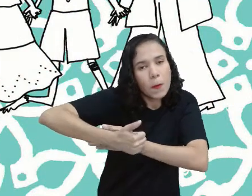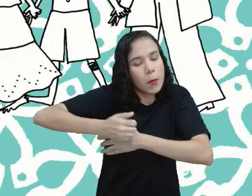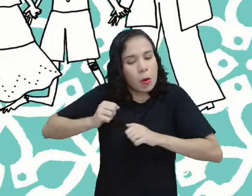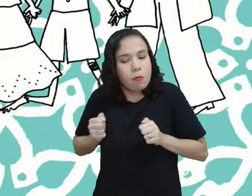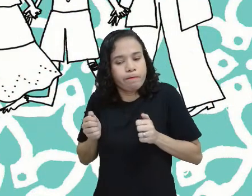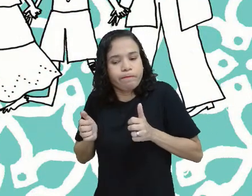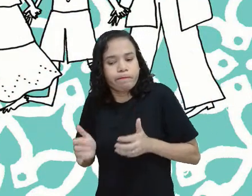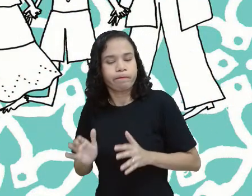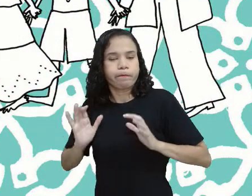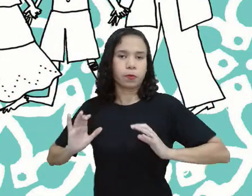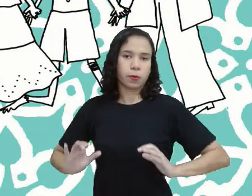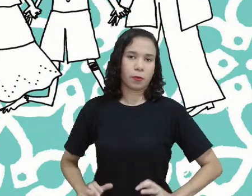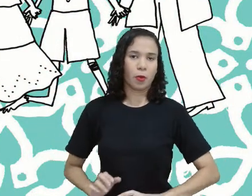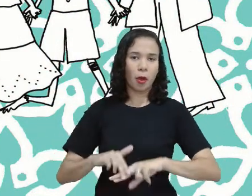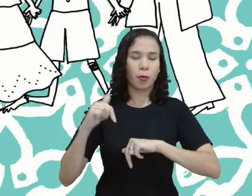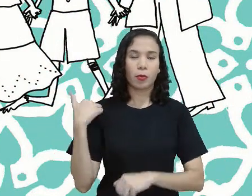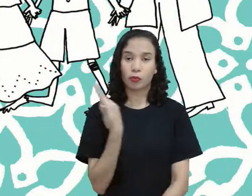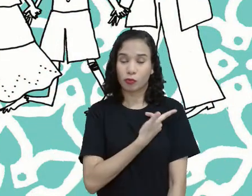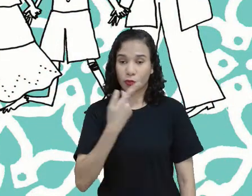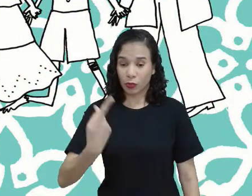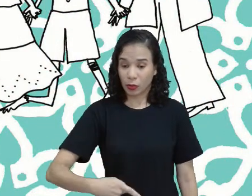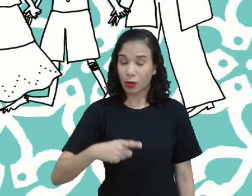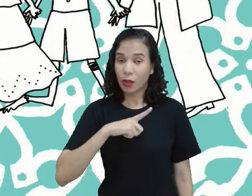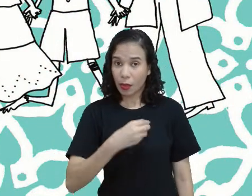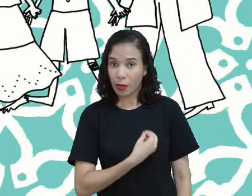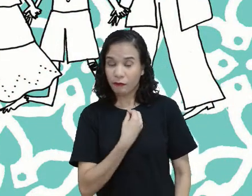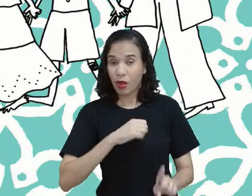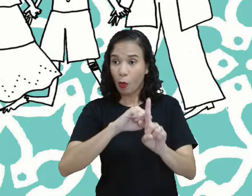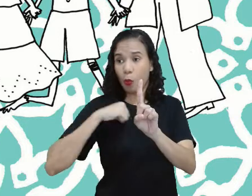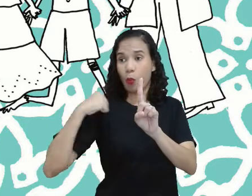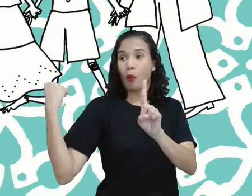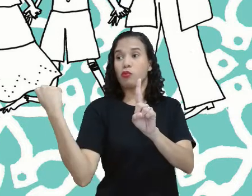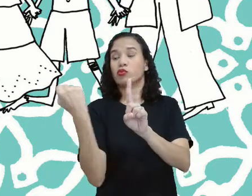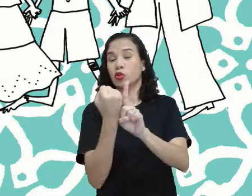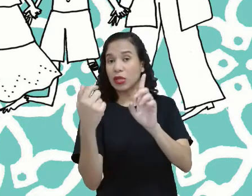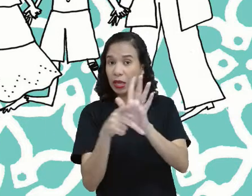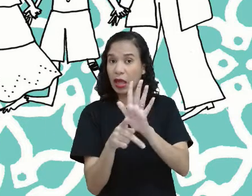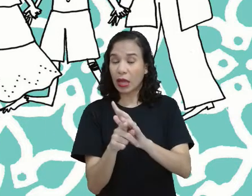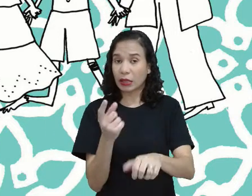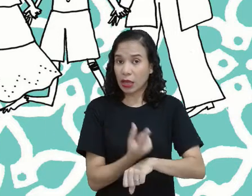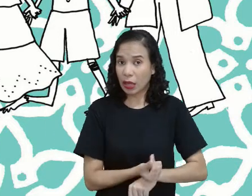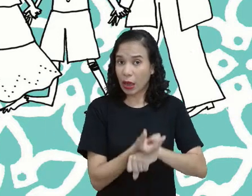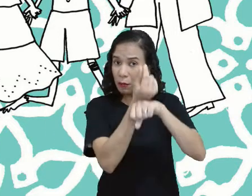muitas vezes, né, como a gente está numa sociedade capitalista, né, essa